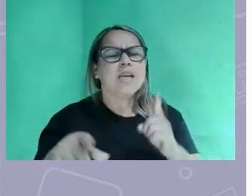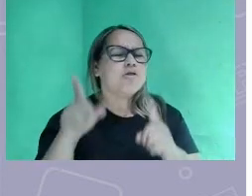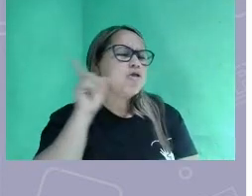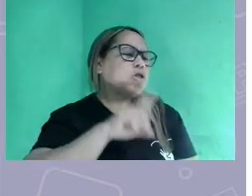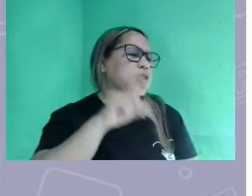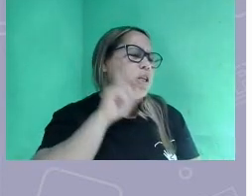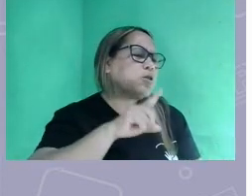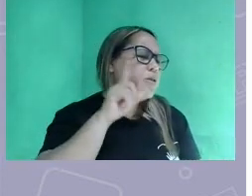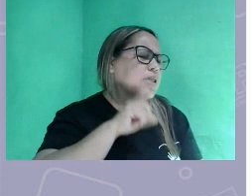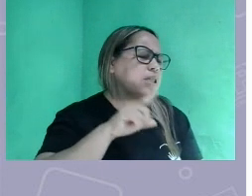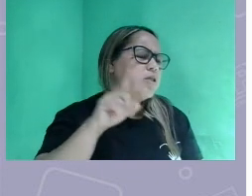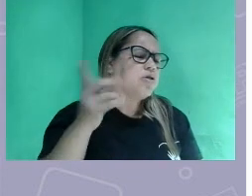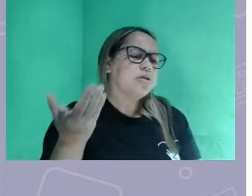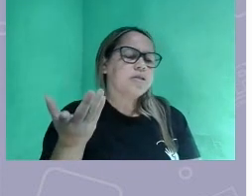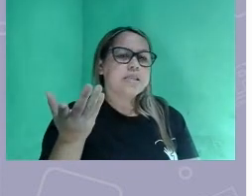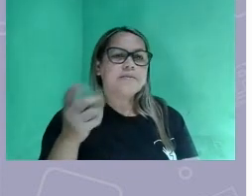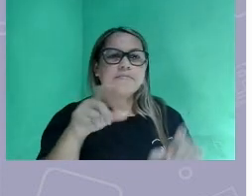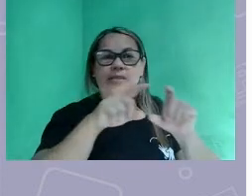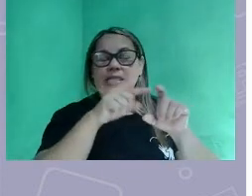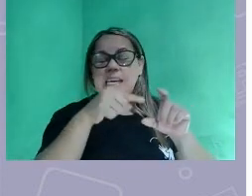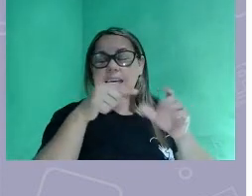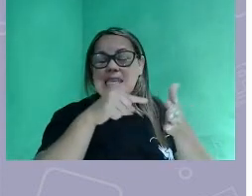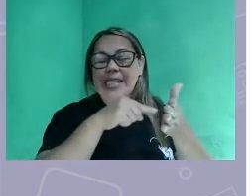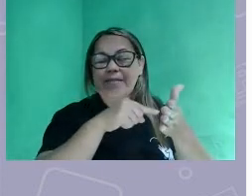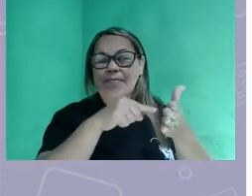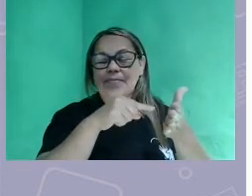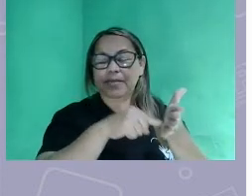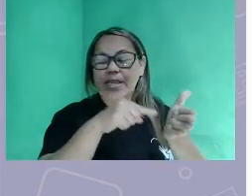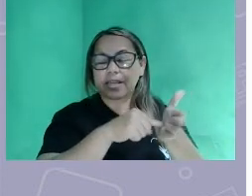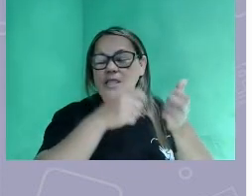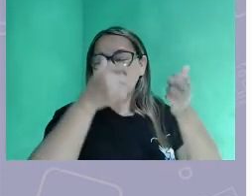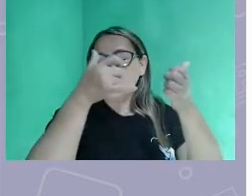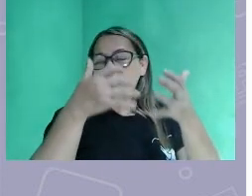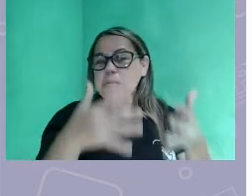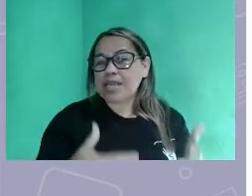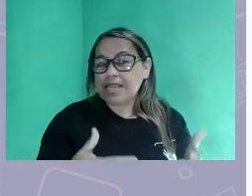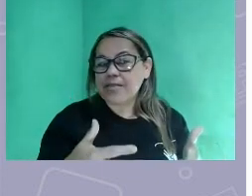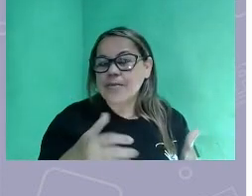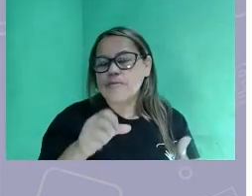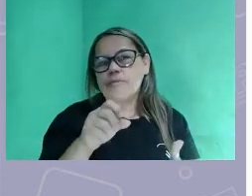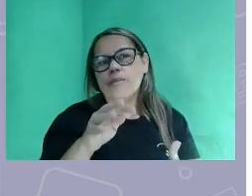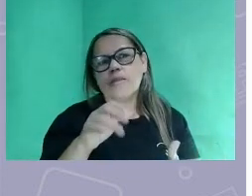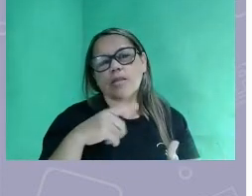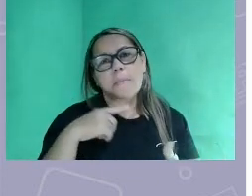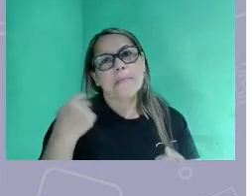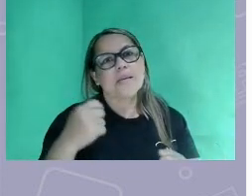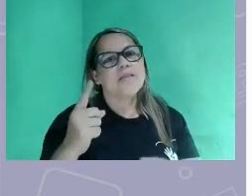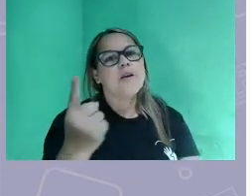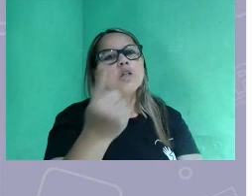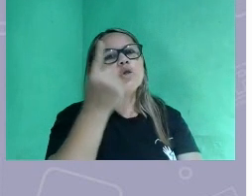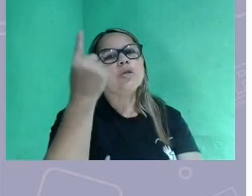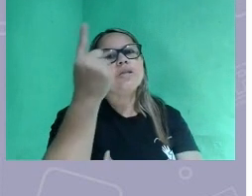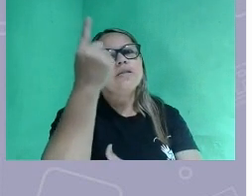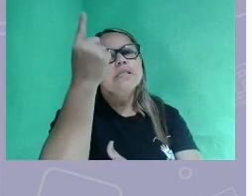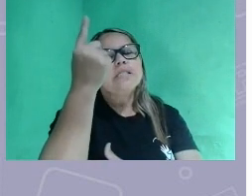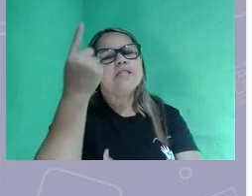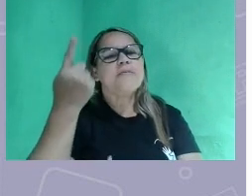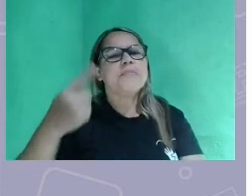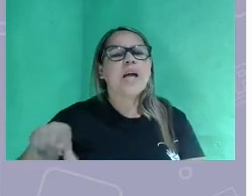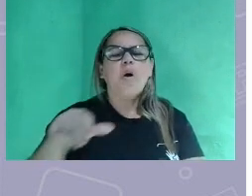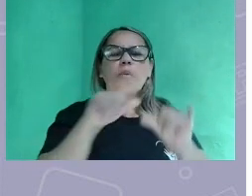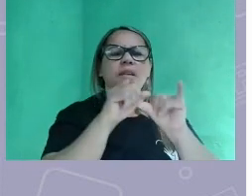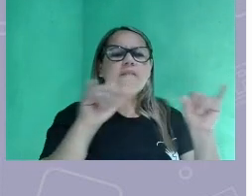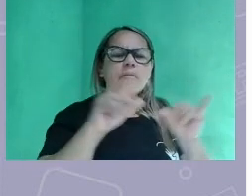enunciado diz que esse satélite ele precisa ficar em uma certa altitude e a outra informação que é